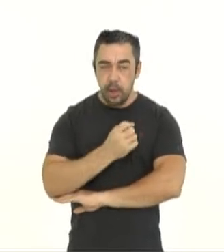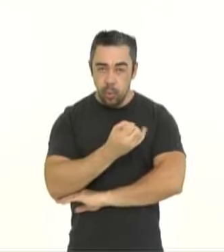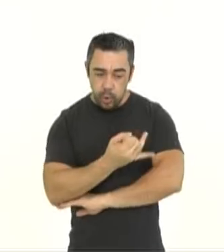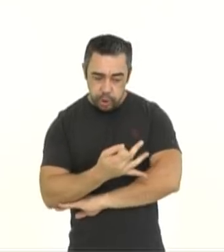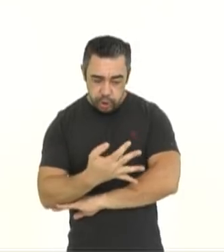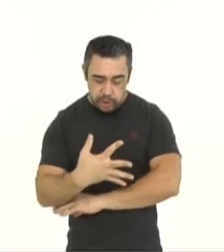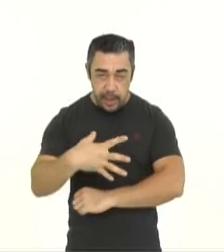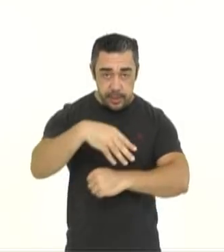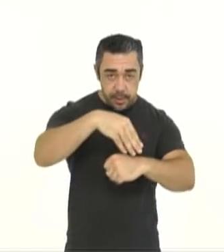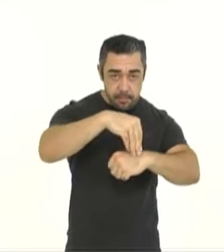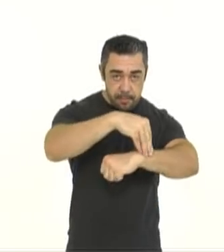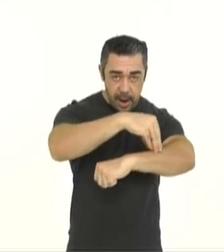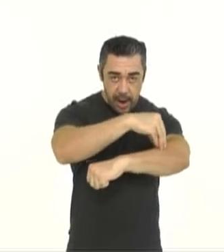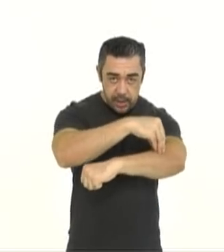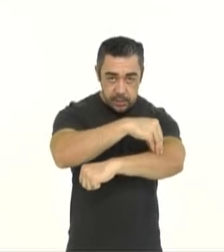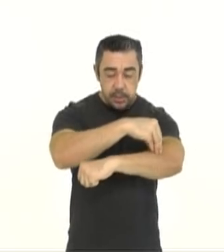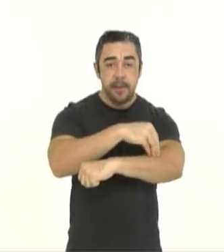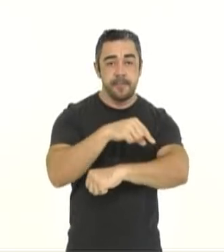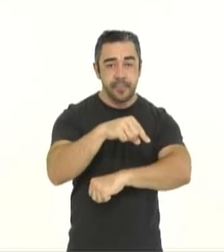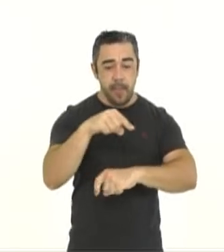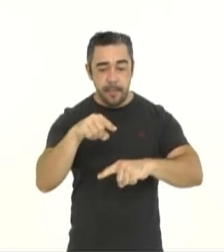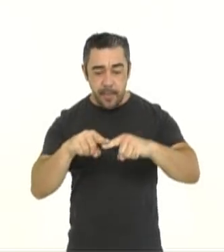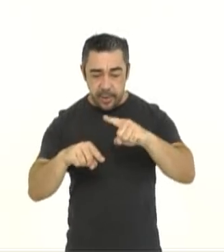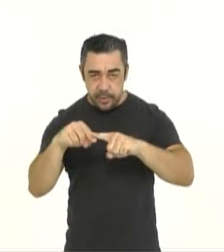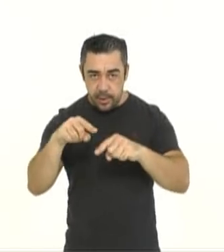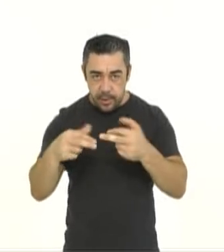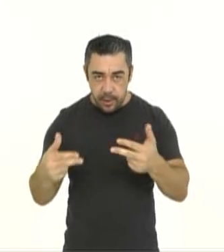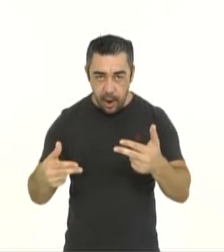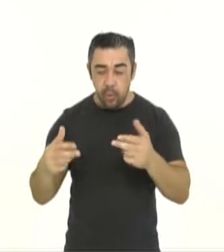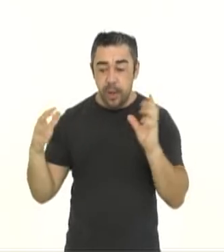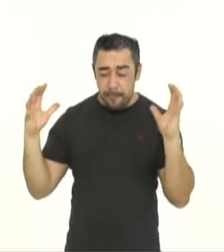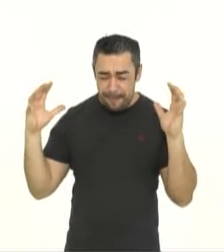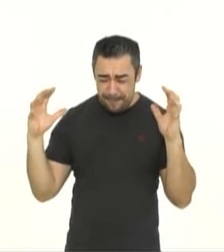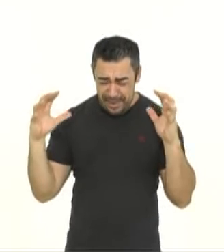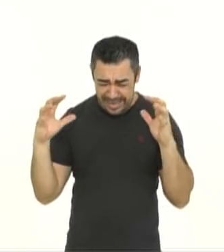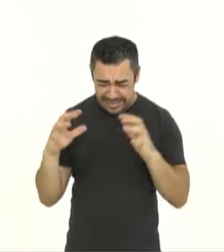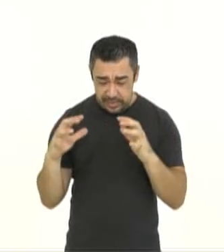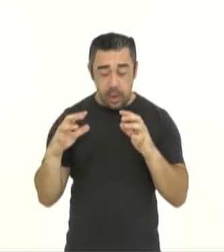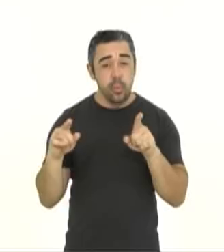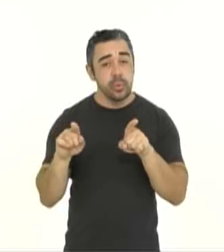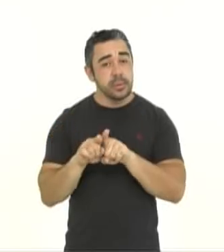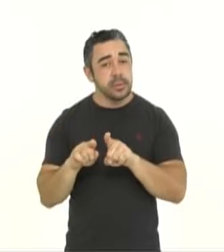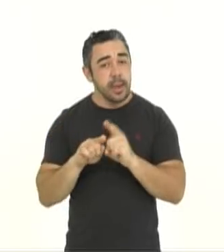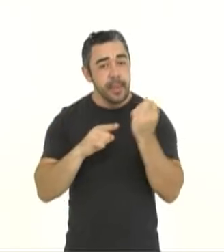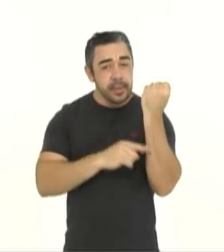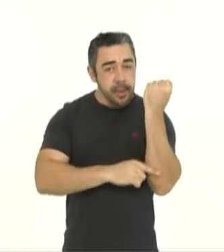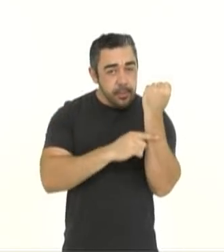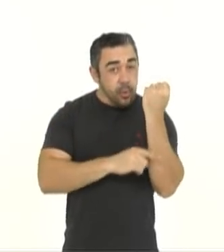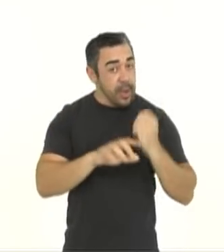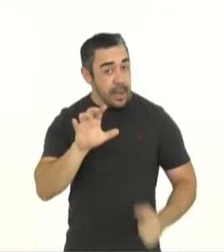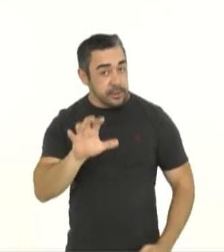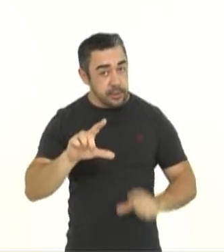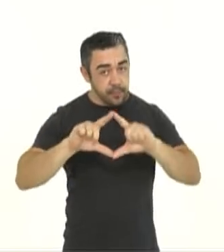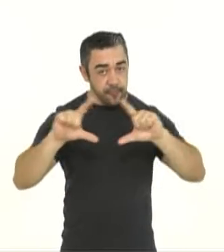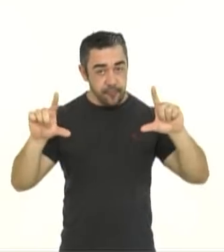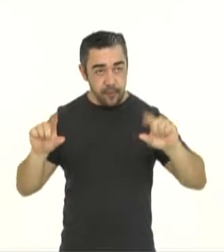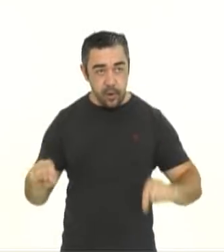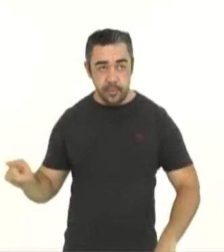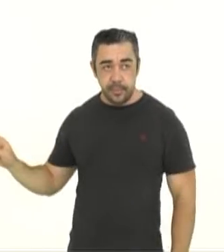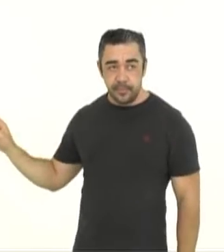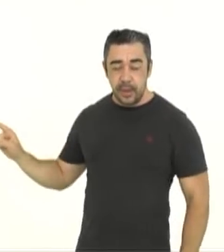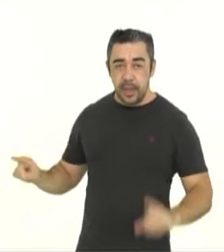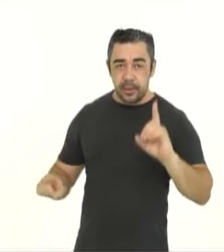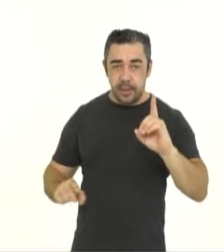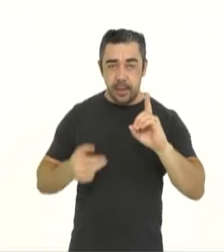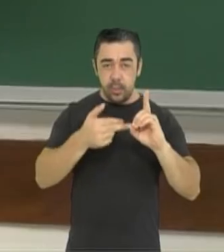e o volume de um material a uma dada pressão e temperatura. E essa relação ela pode ser expressa pela seguinte forma: D igual